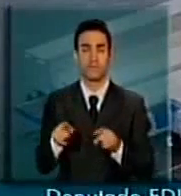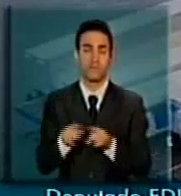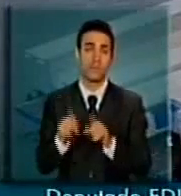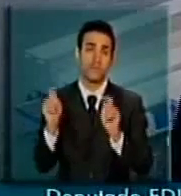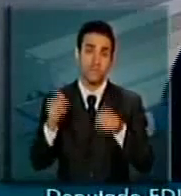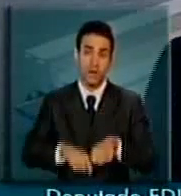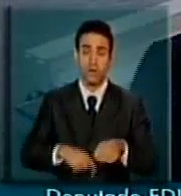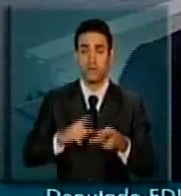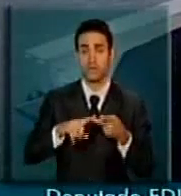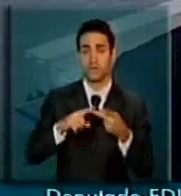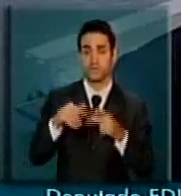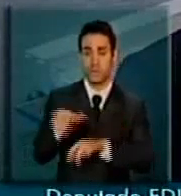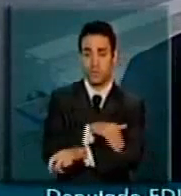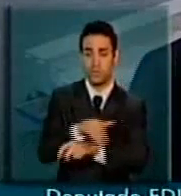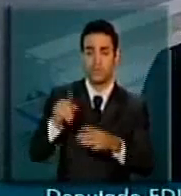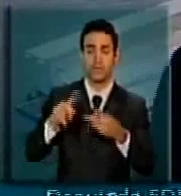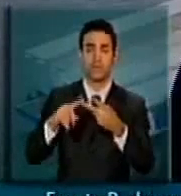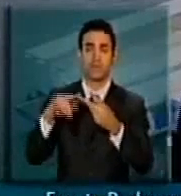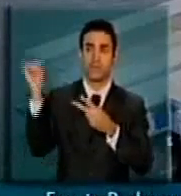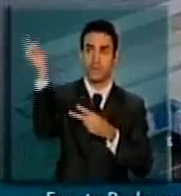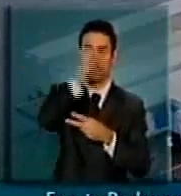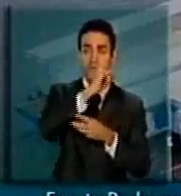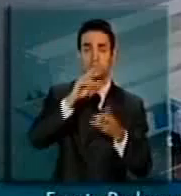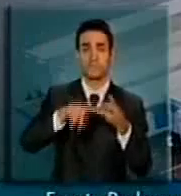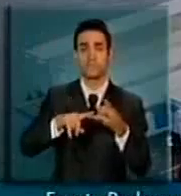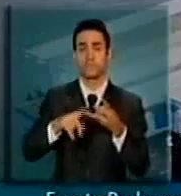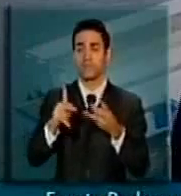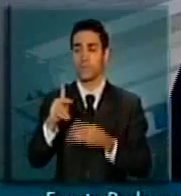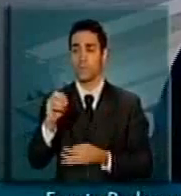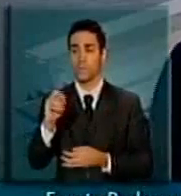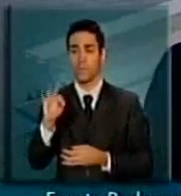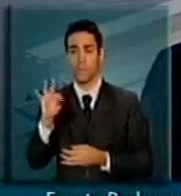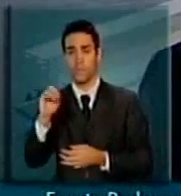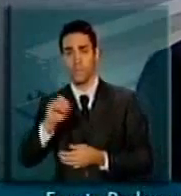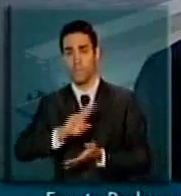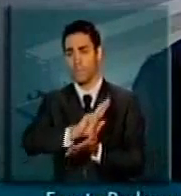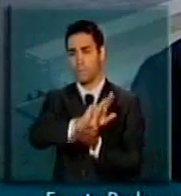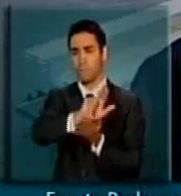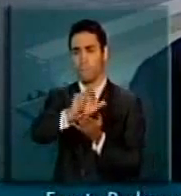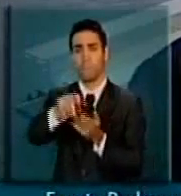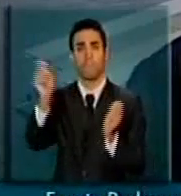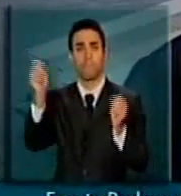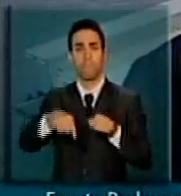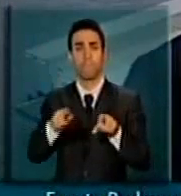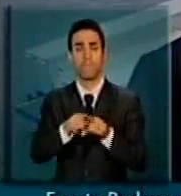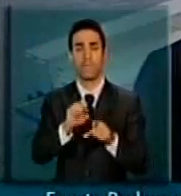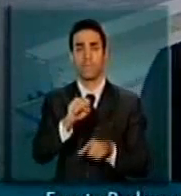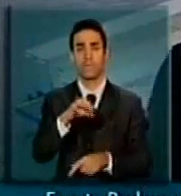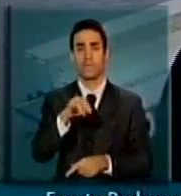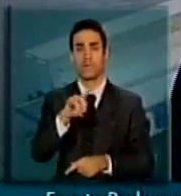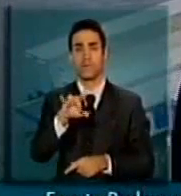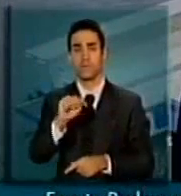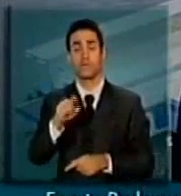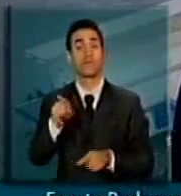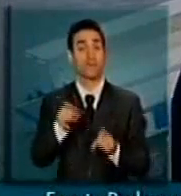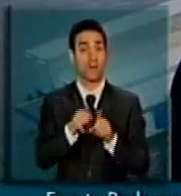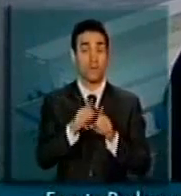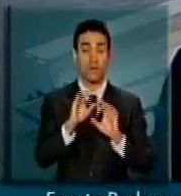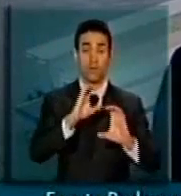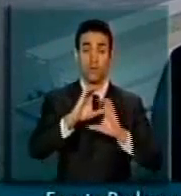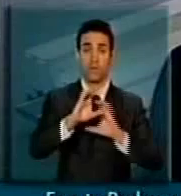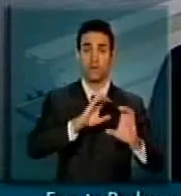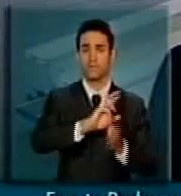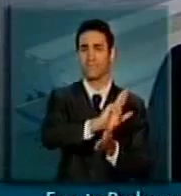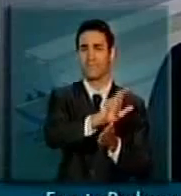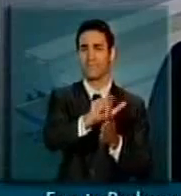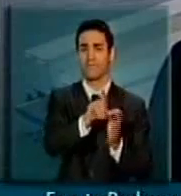navegáveis, rodovias, ferrovias, portos, aerovias, saneamentos, comunicação,